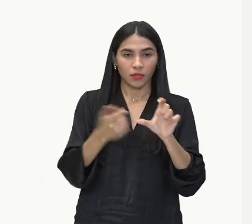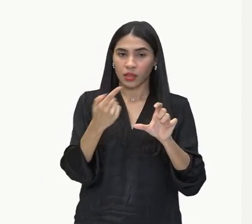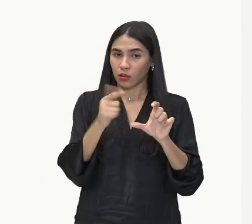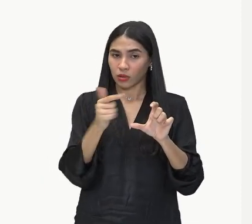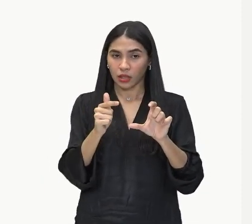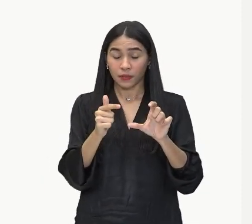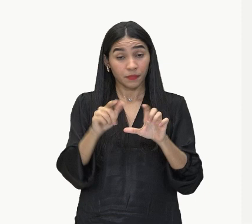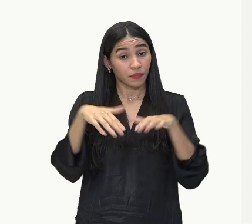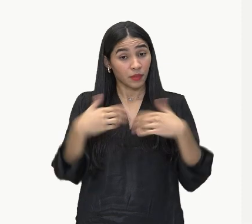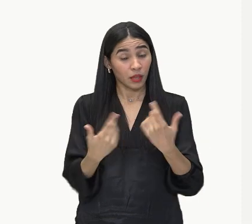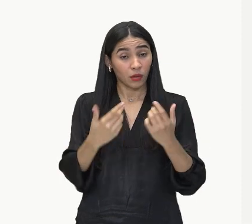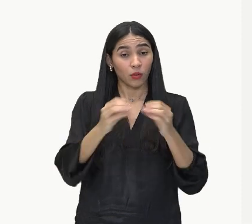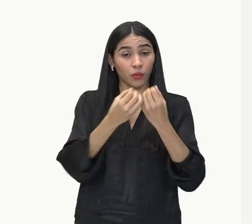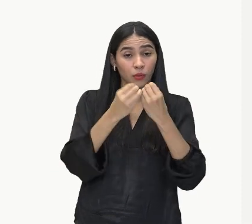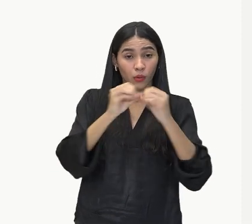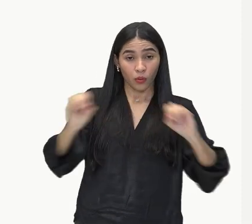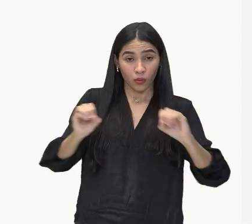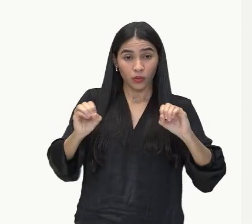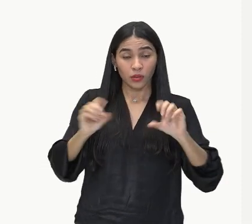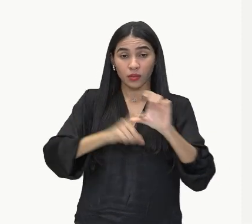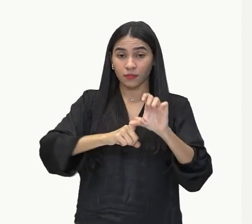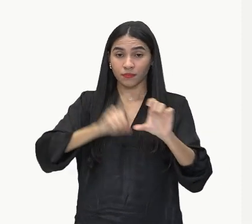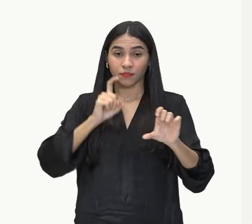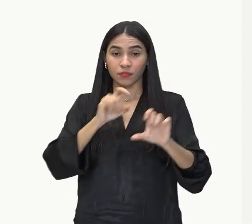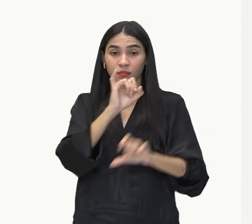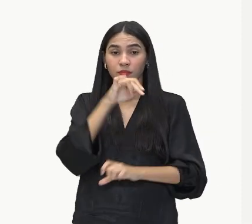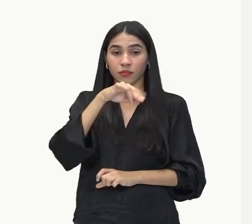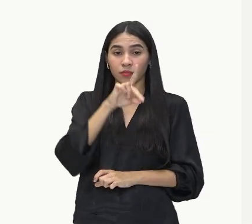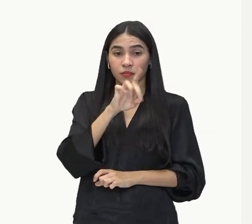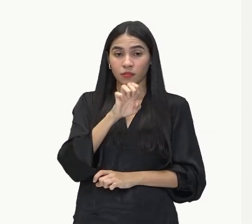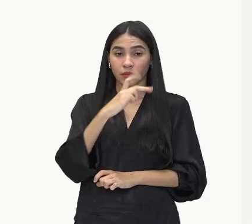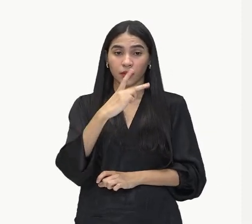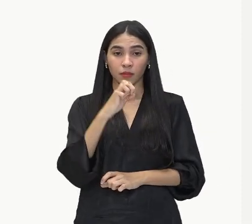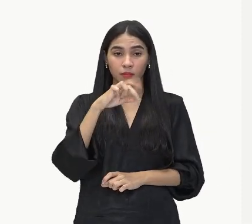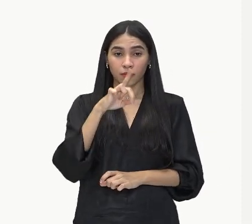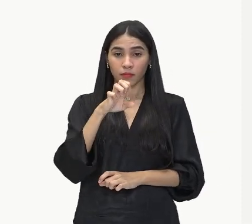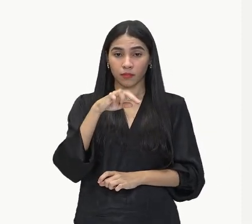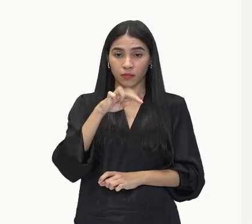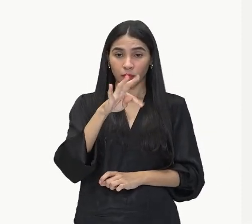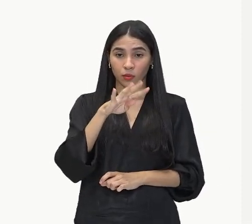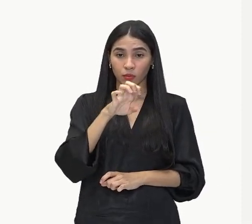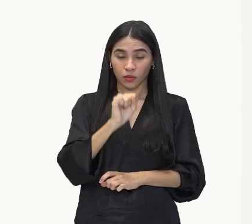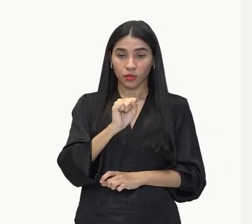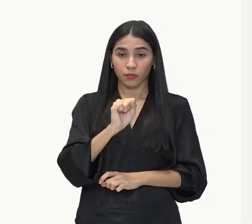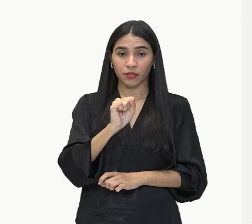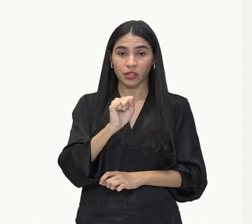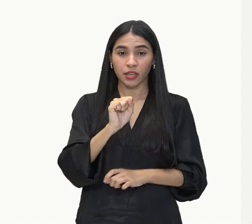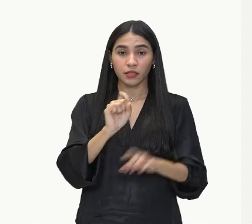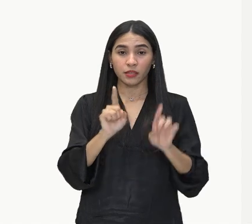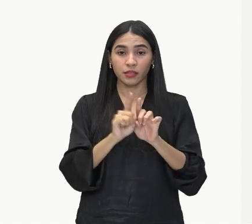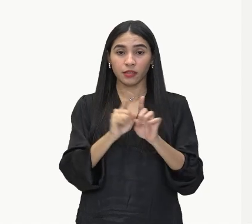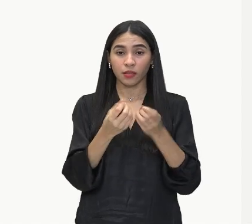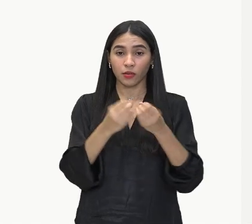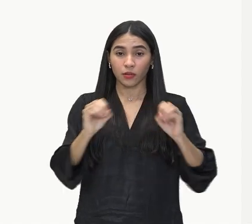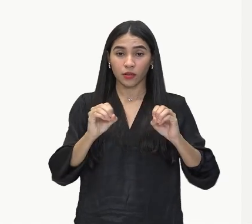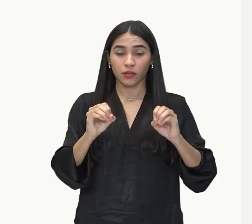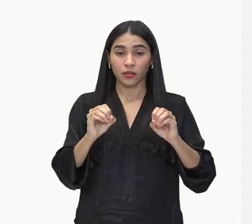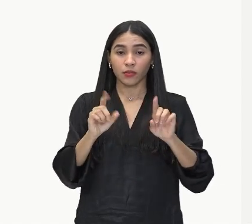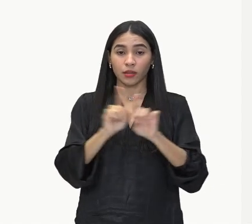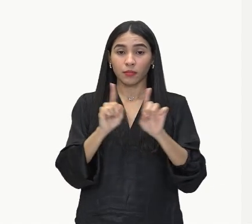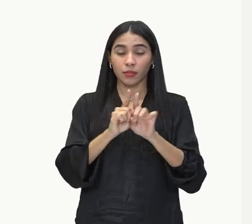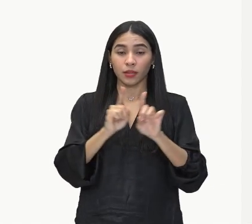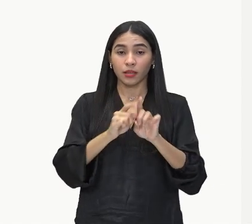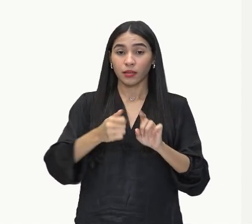então elas são orações independentes, certo? Então, percebemos que, por serem orações independentes,